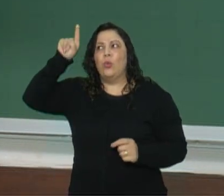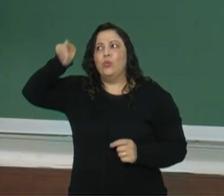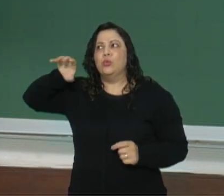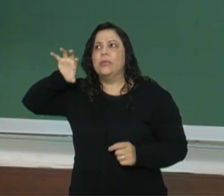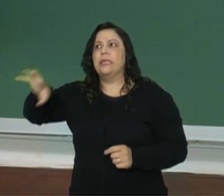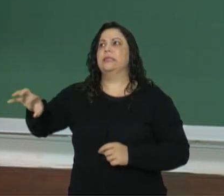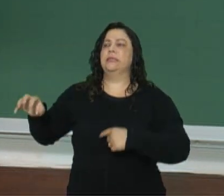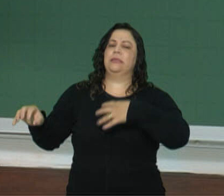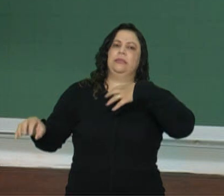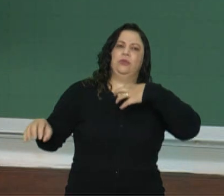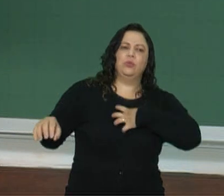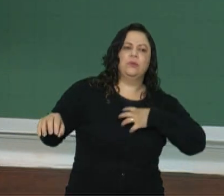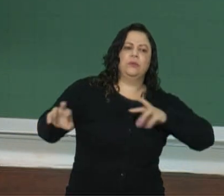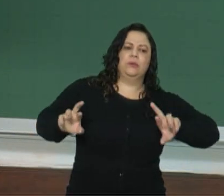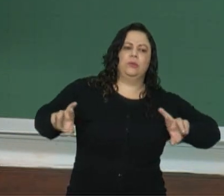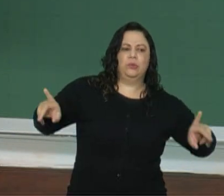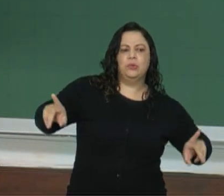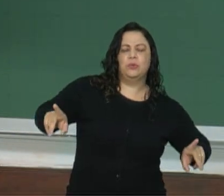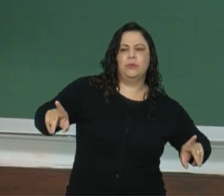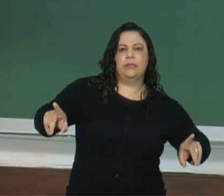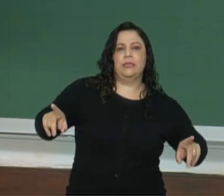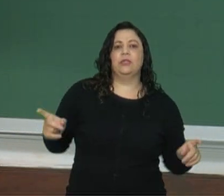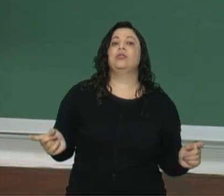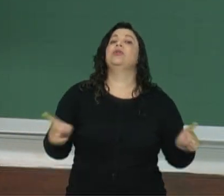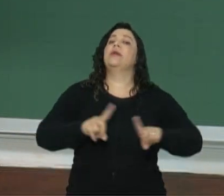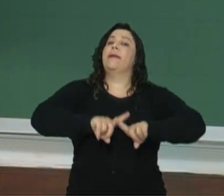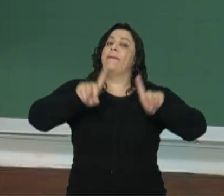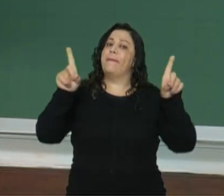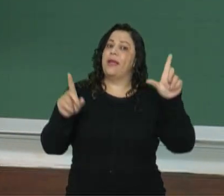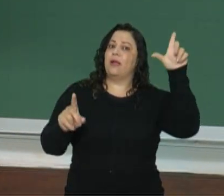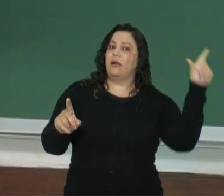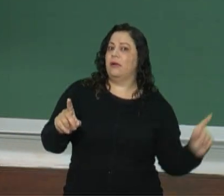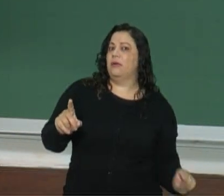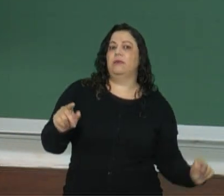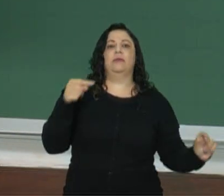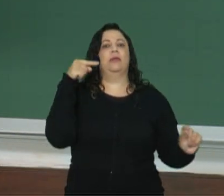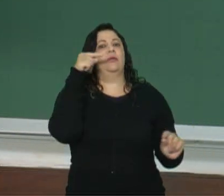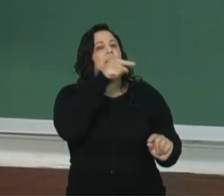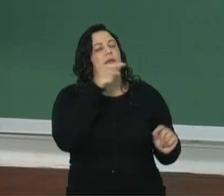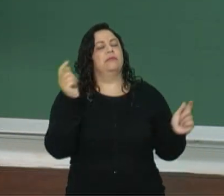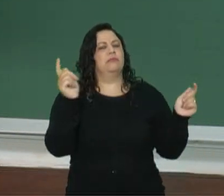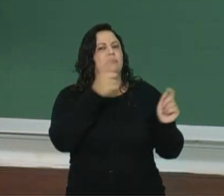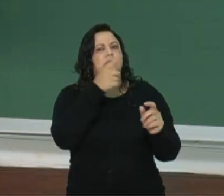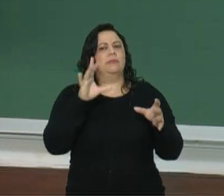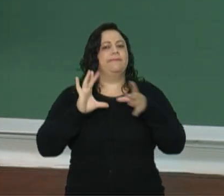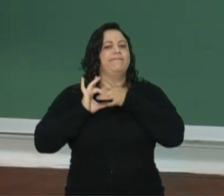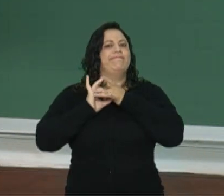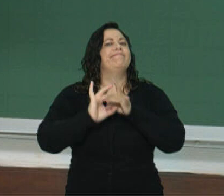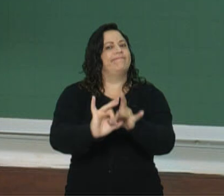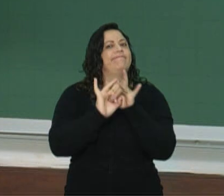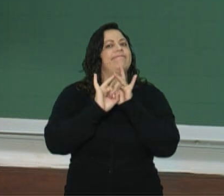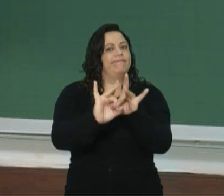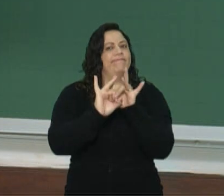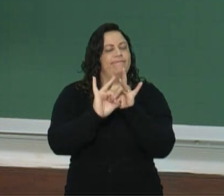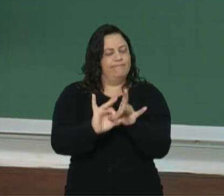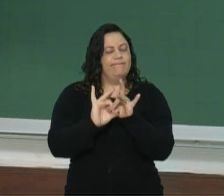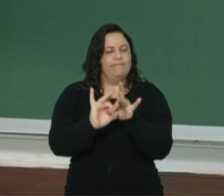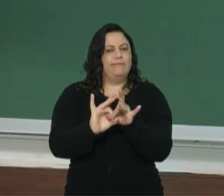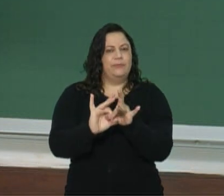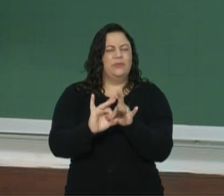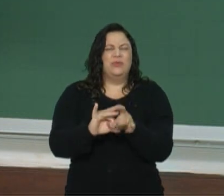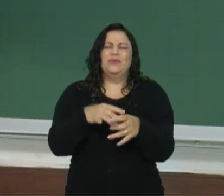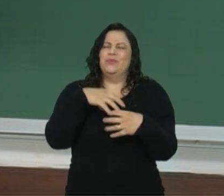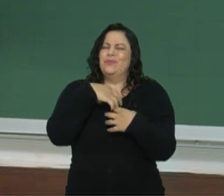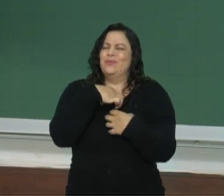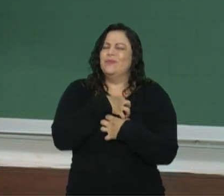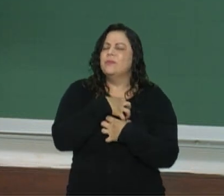ético, isso está junto, não se dissocia. Por exemplo, quando você sente